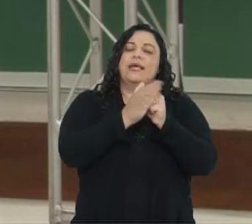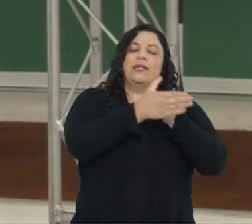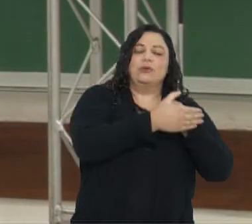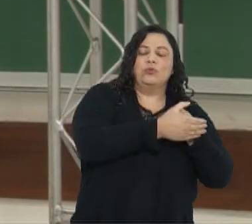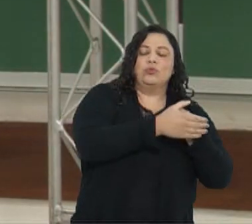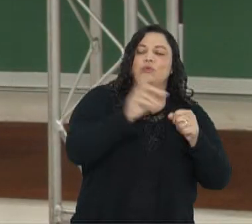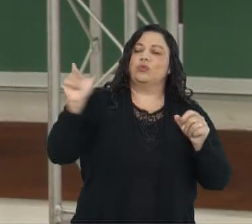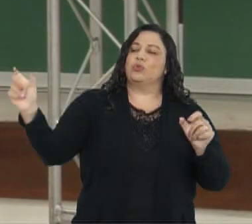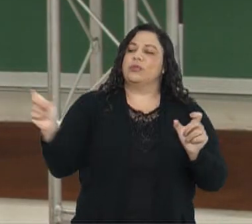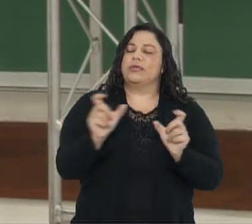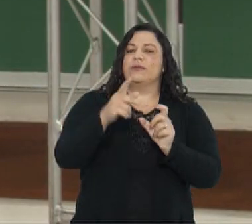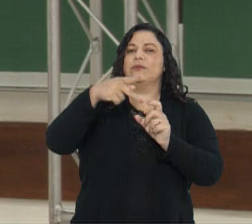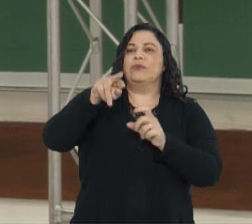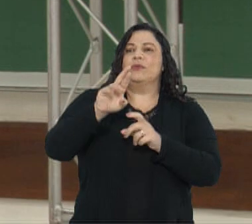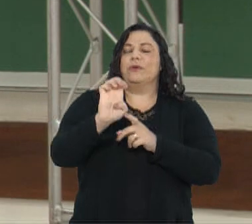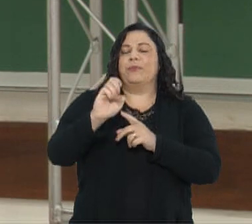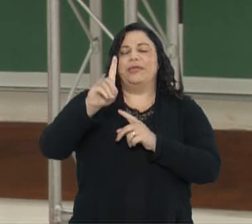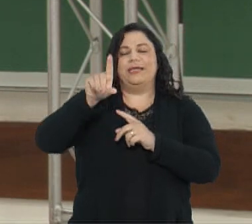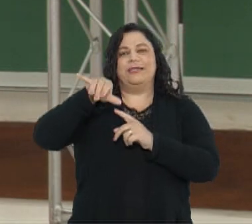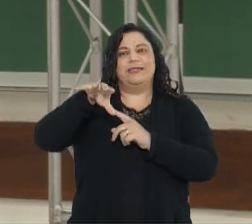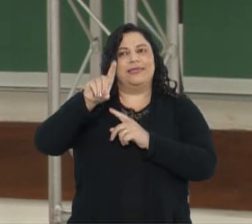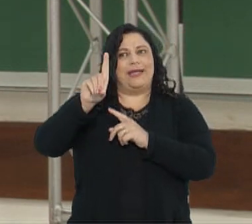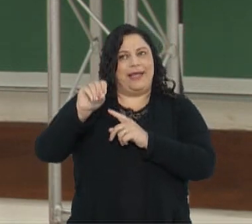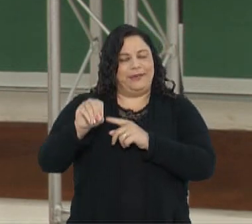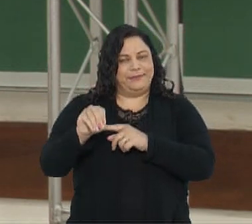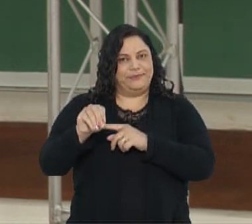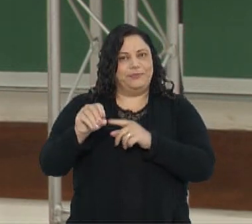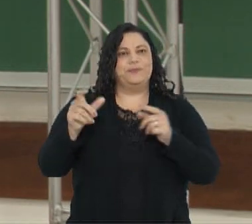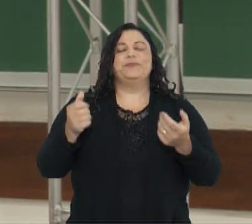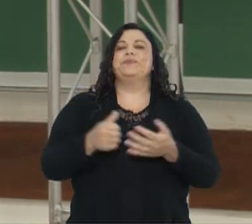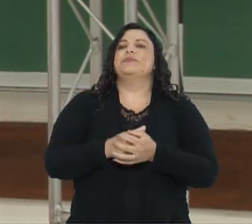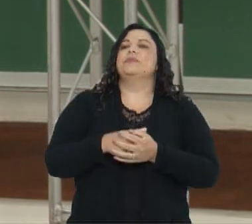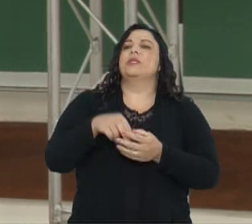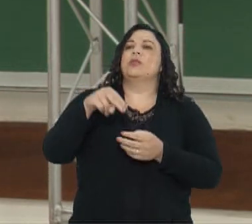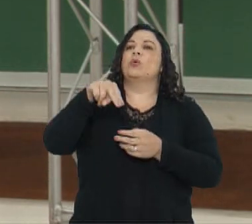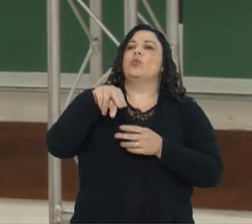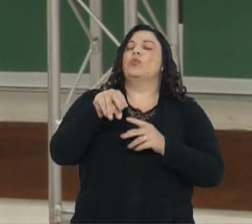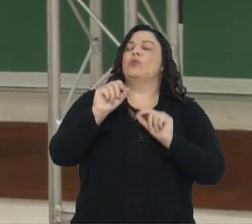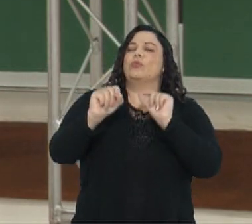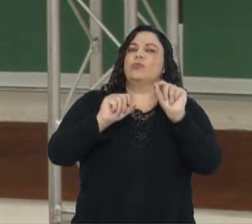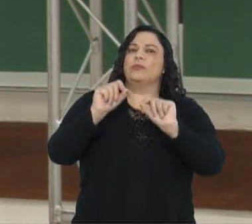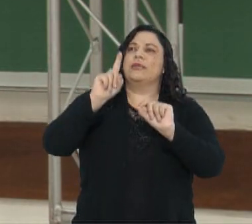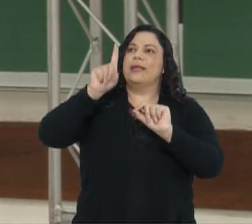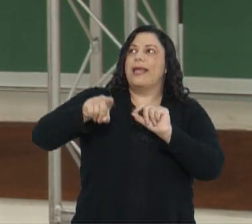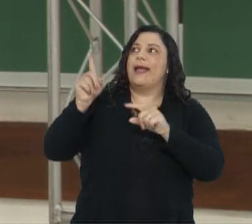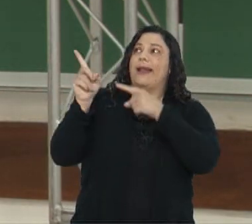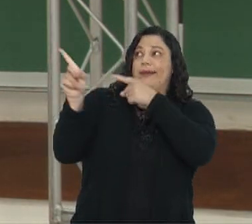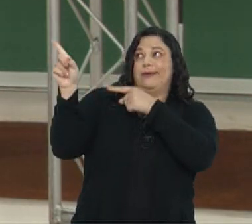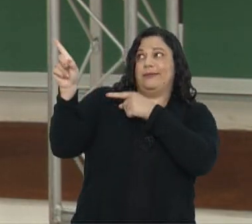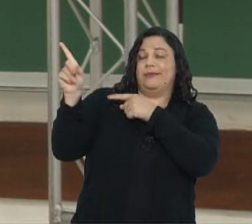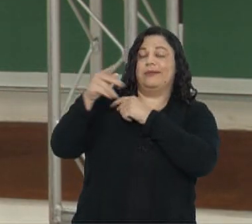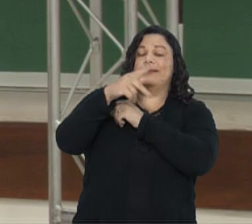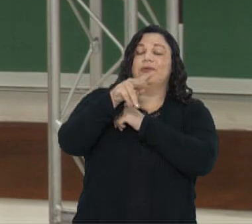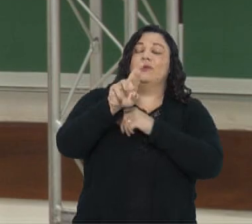temos um núcleo no predicado. No caso aqui, do nominal, o predicativo. Perfeito?